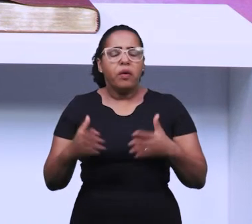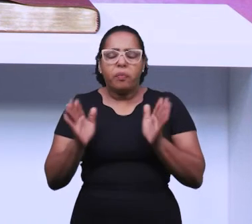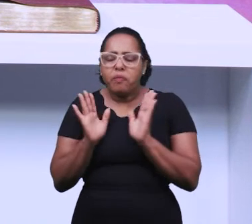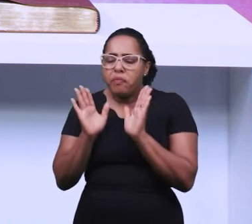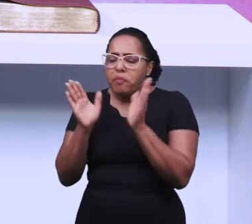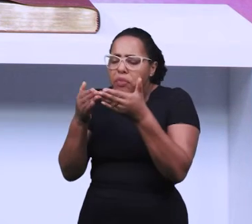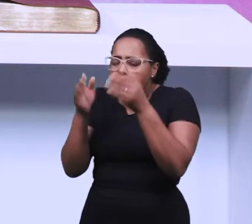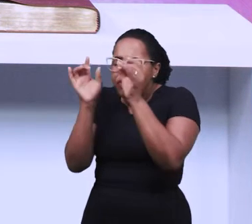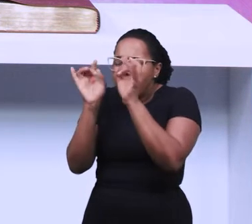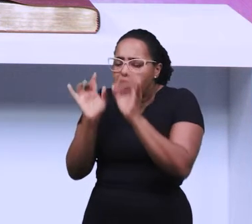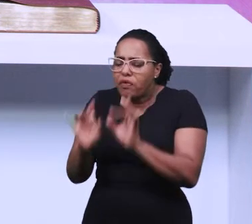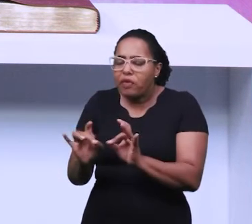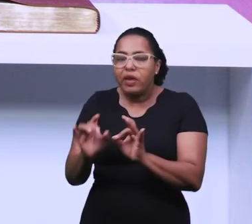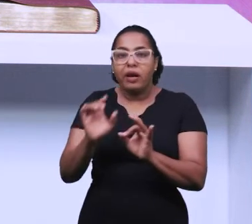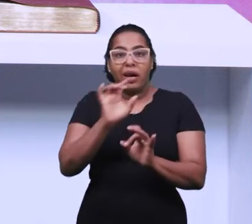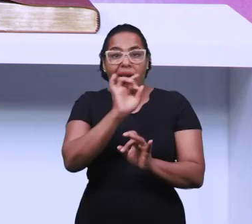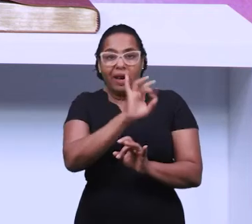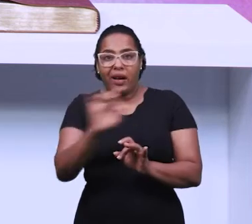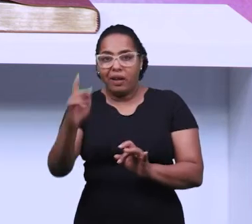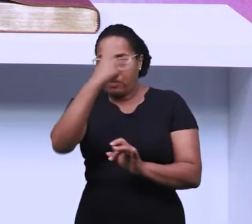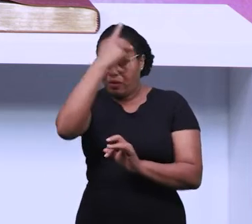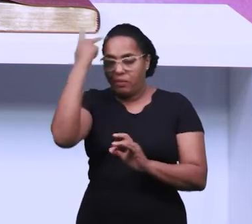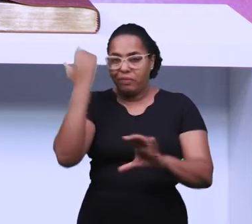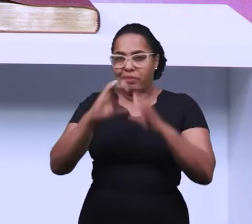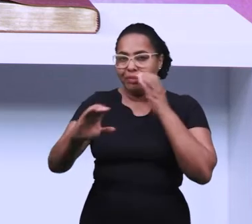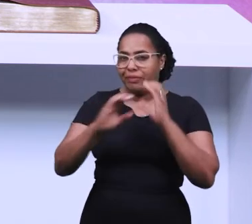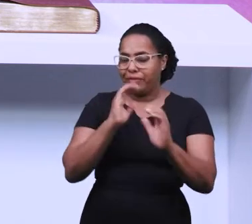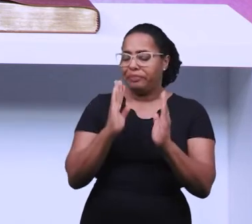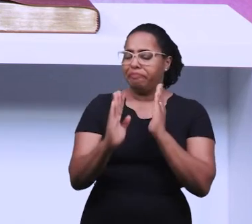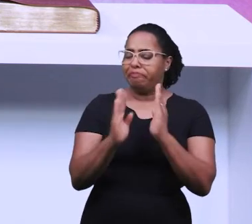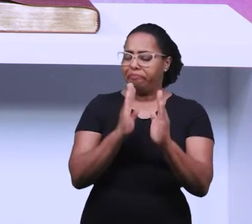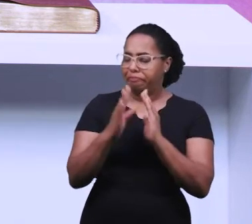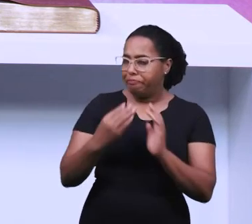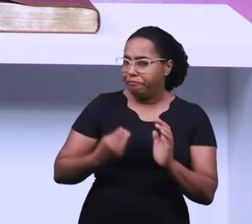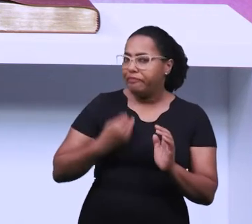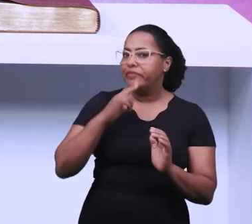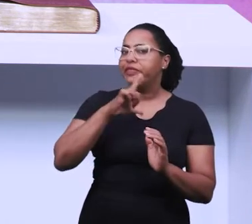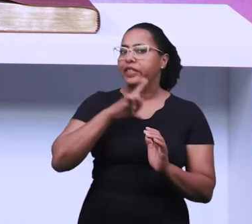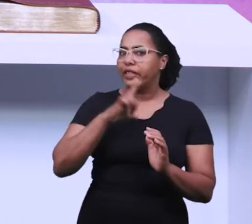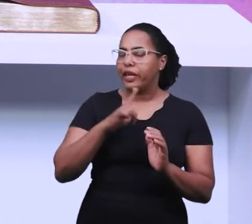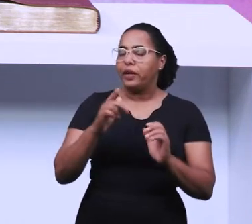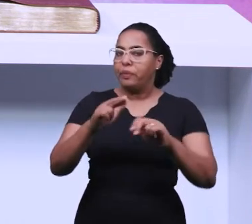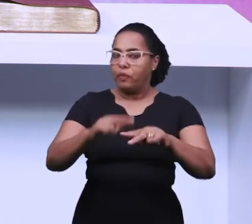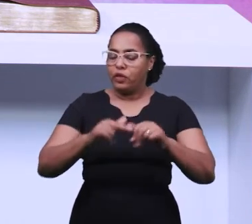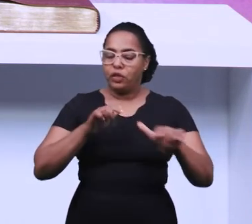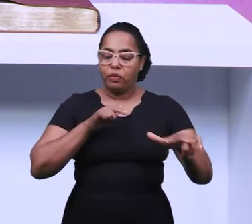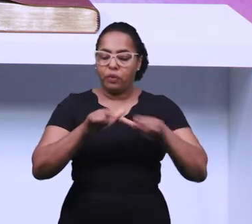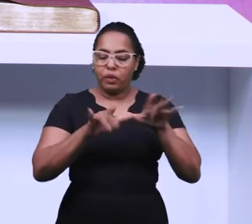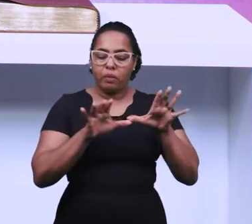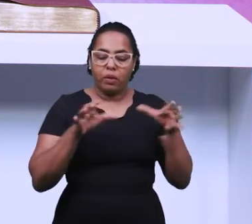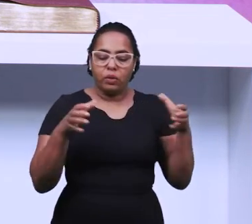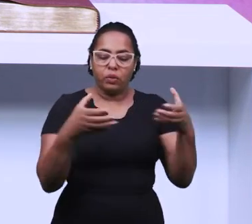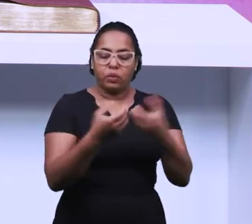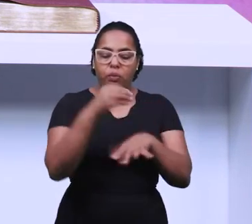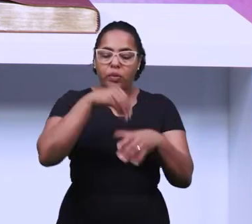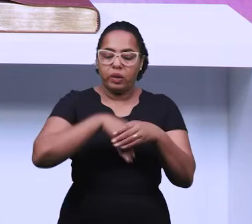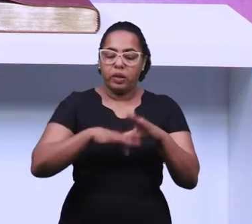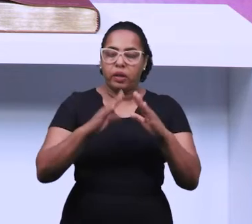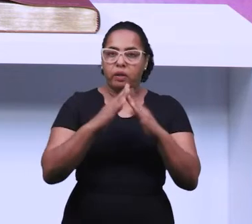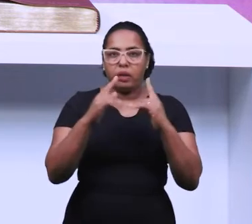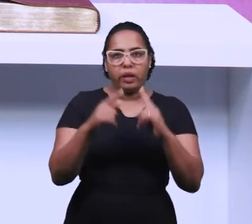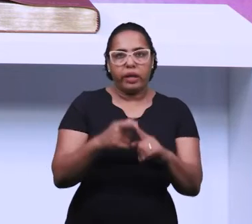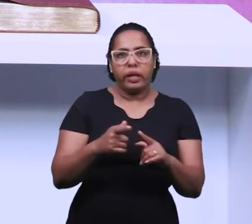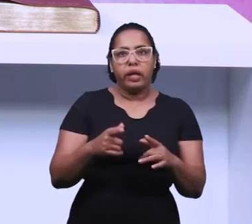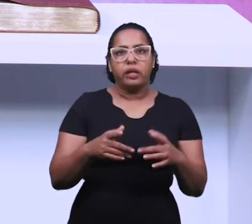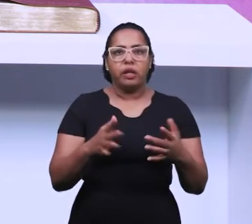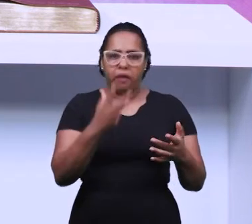sendo mais específico ainda, cada cantor também tem o seu momento. Por isso que um trabalho de grupos na